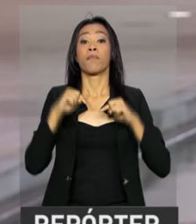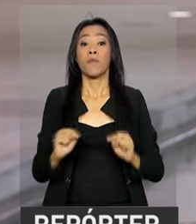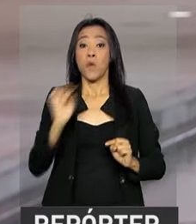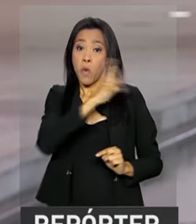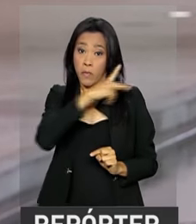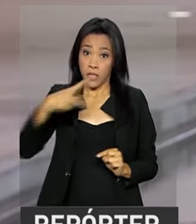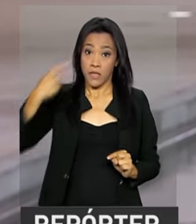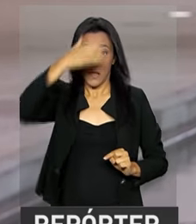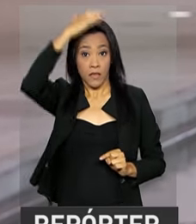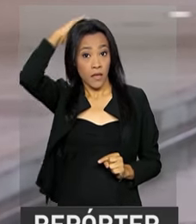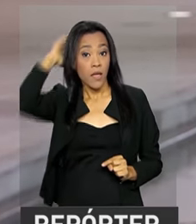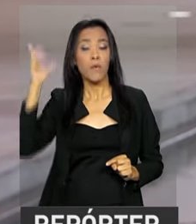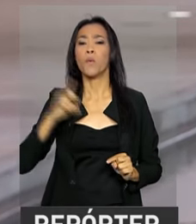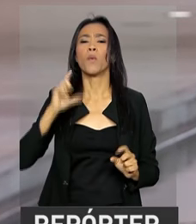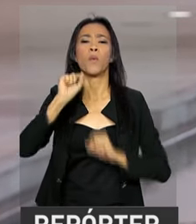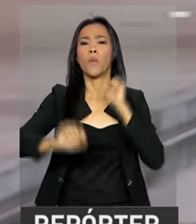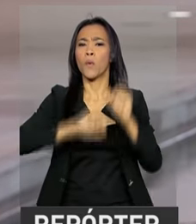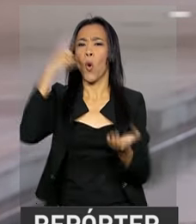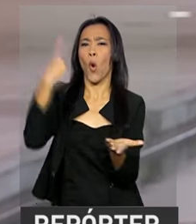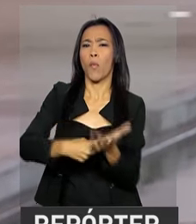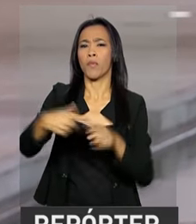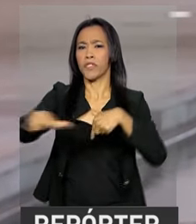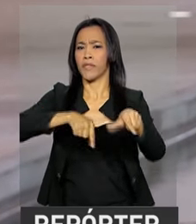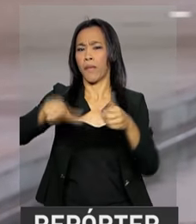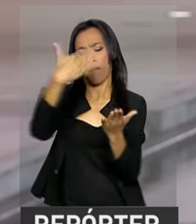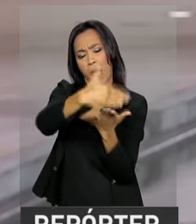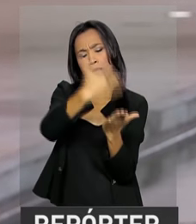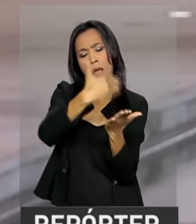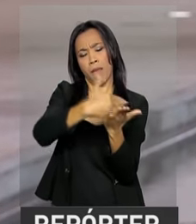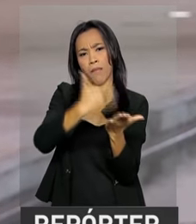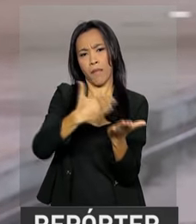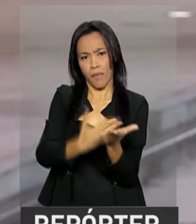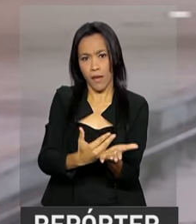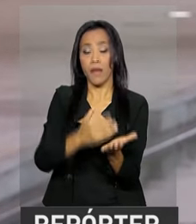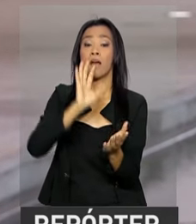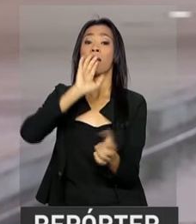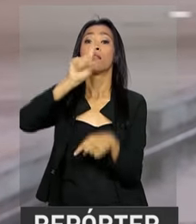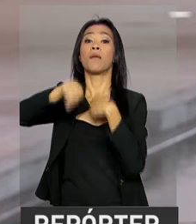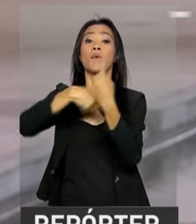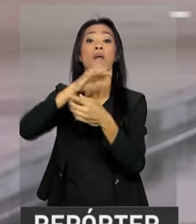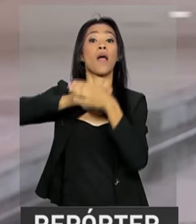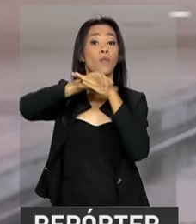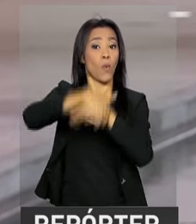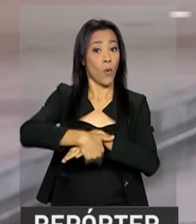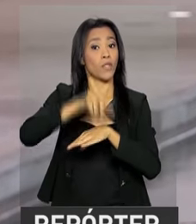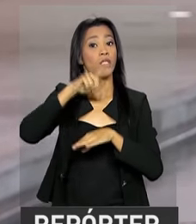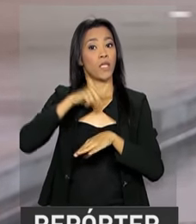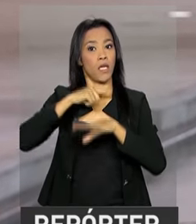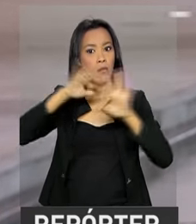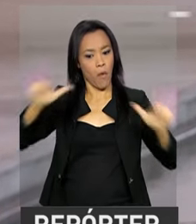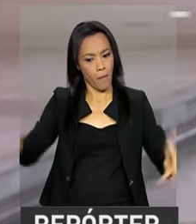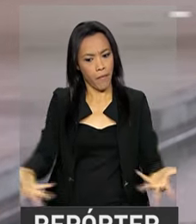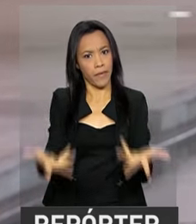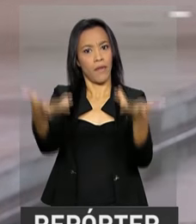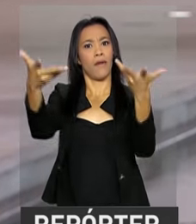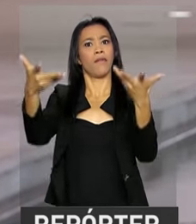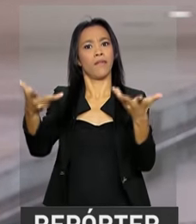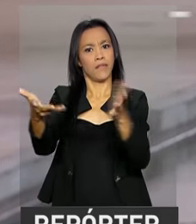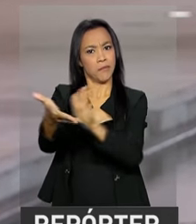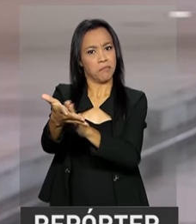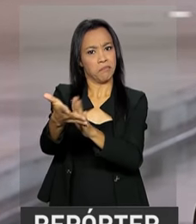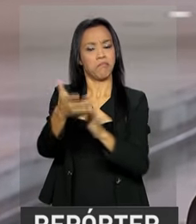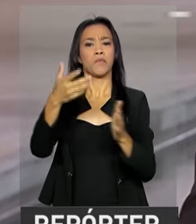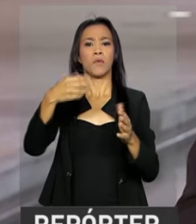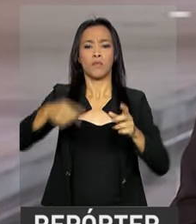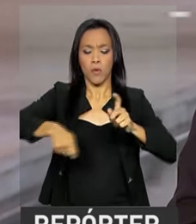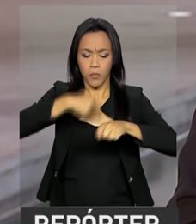essa segunda-feira, cumprindo despachos internos. Já à noite, o presidente vai receber uma homenagem, que vai ser em um jantar, que vai